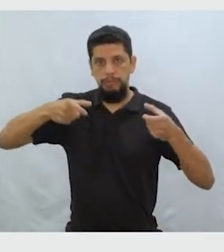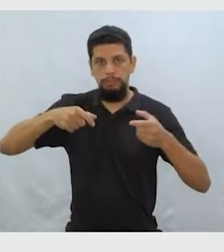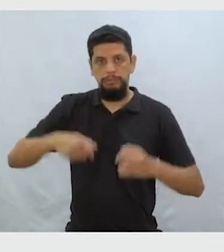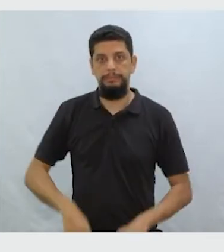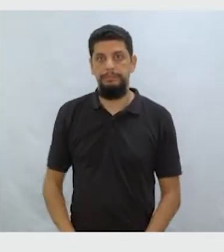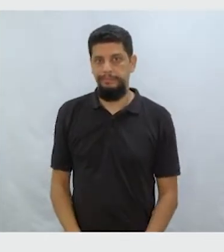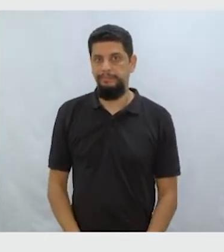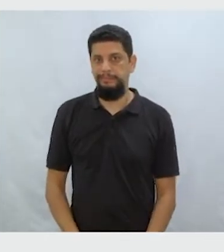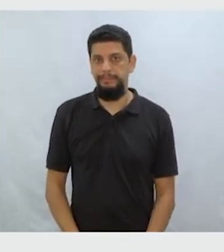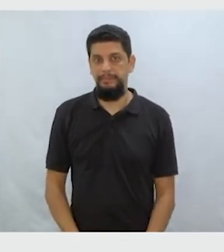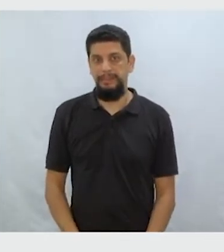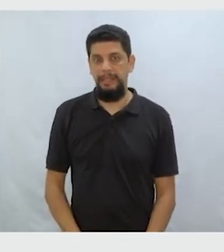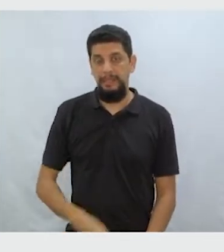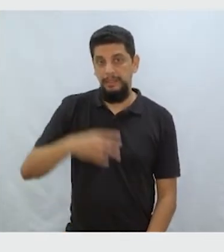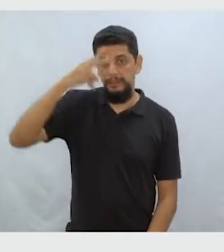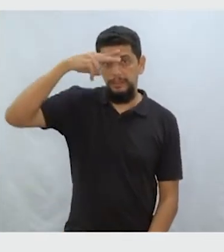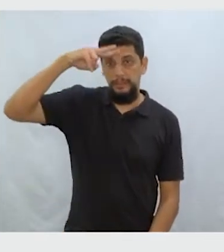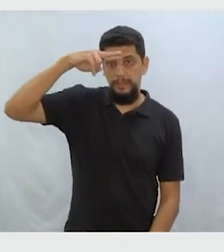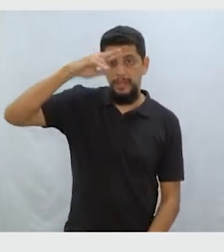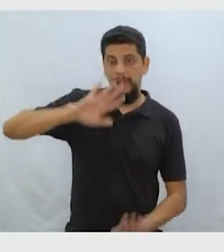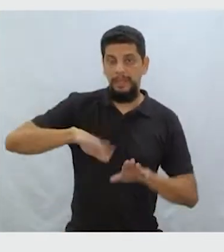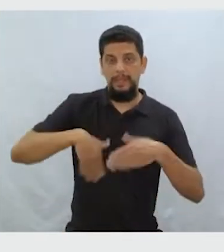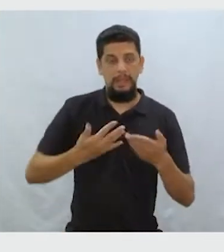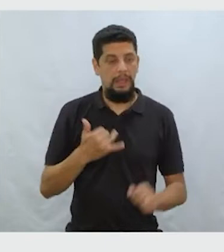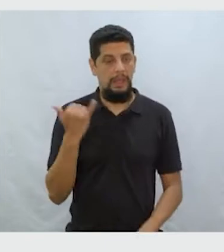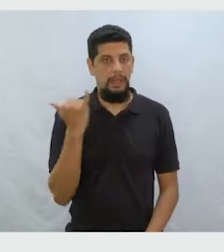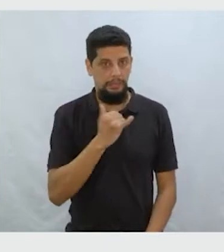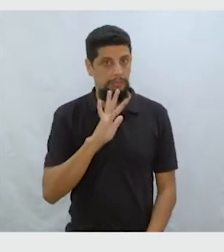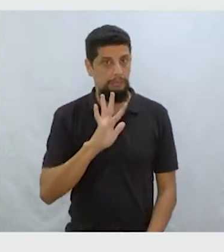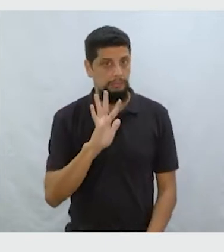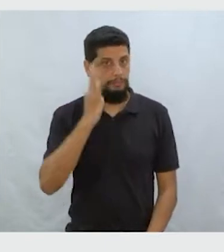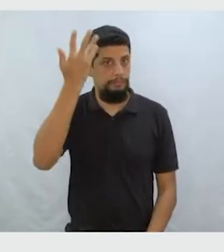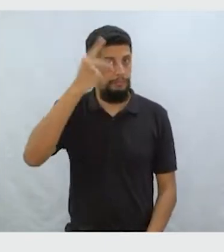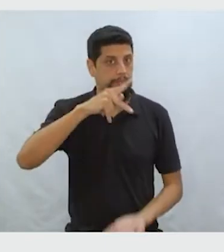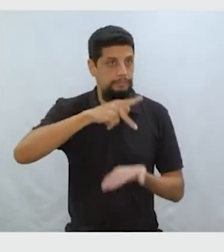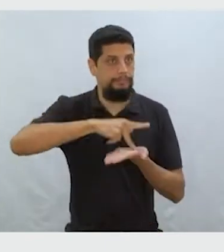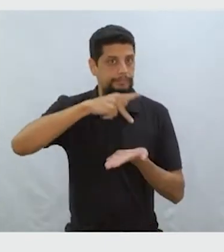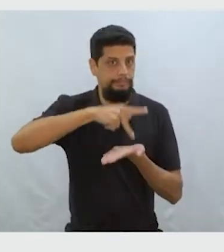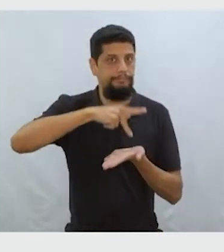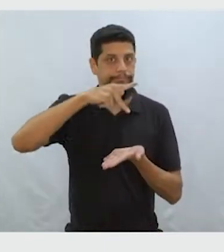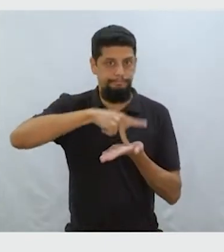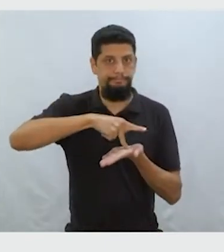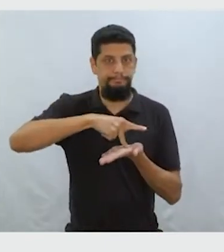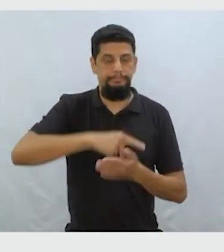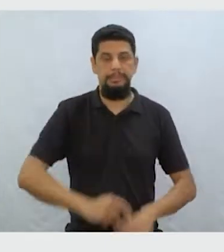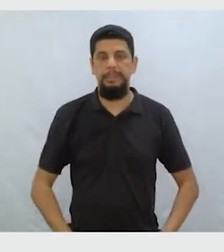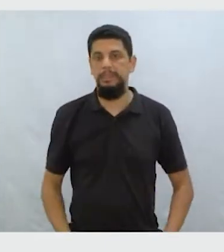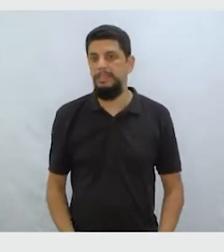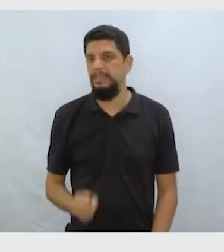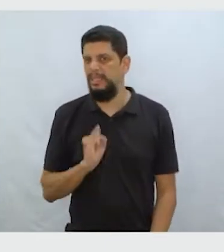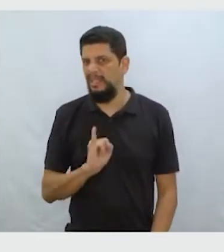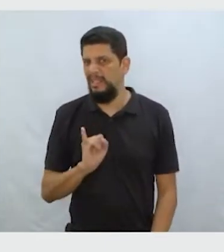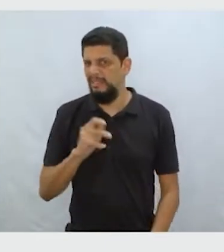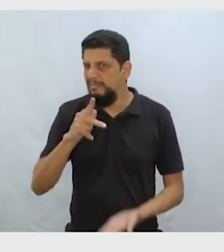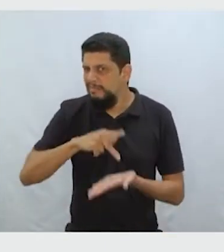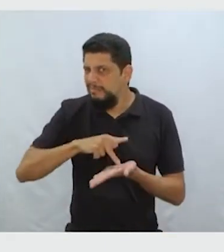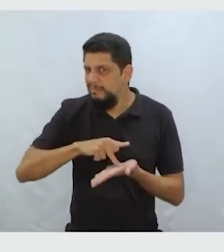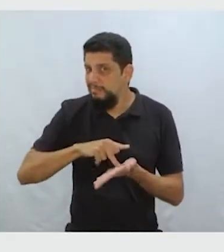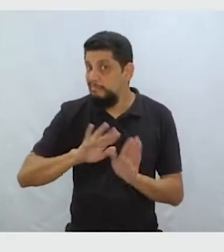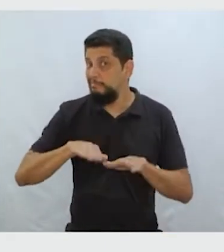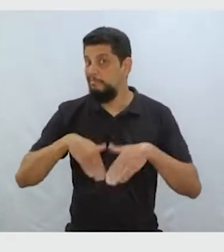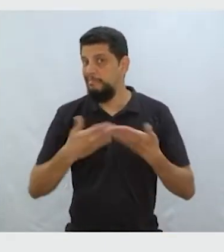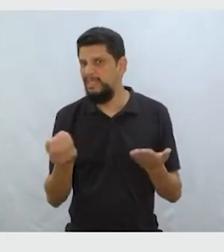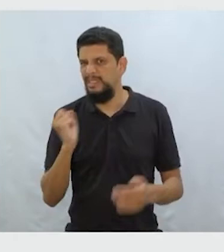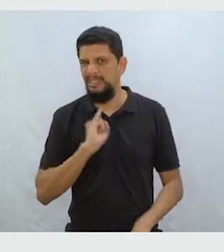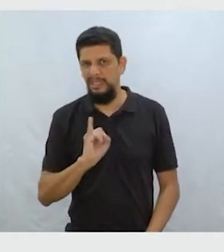né vai aumentando ali a história Então ela diz que aconteceu e foi de verdade será que foi de